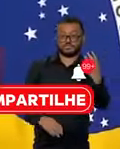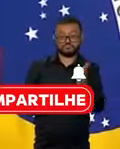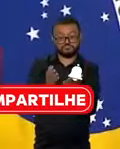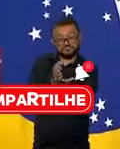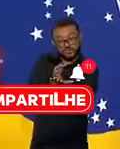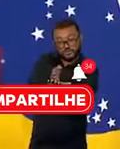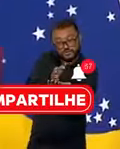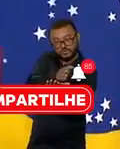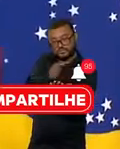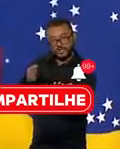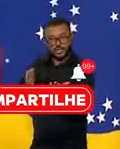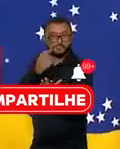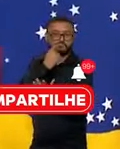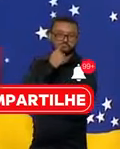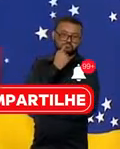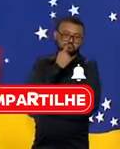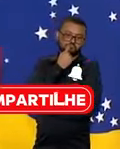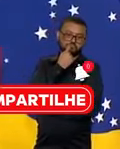fronteira.